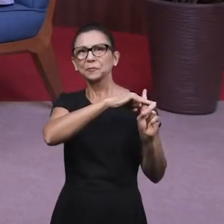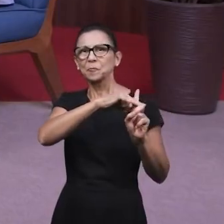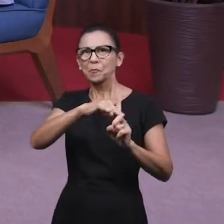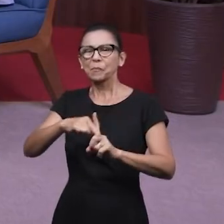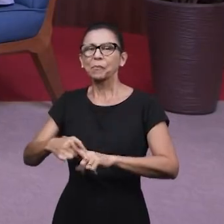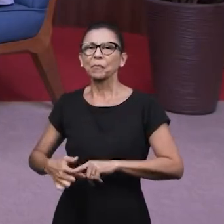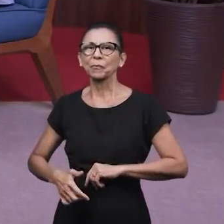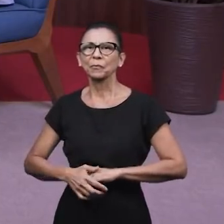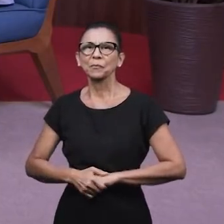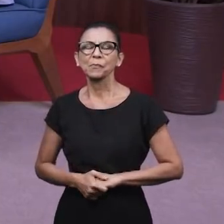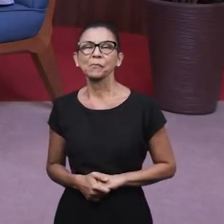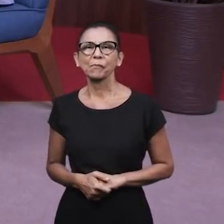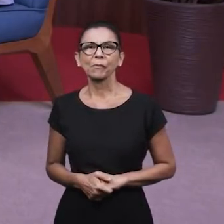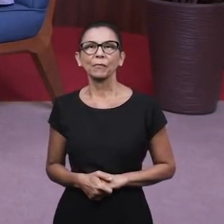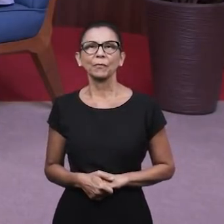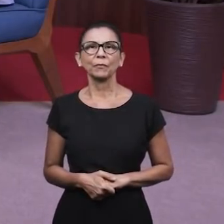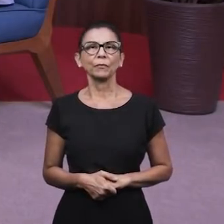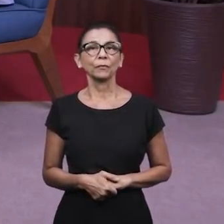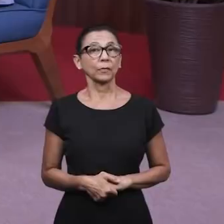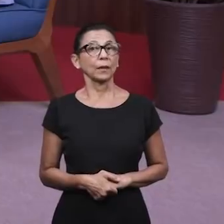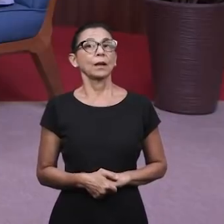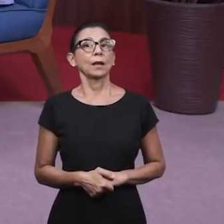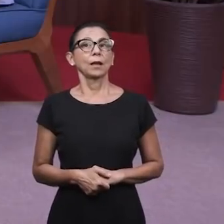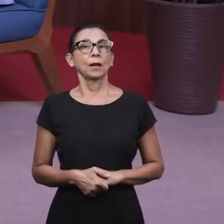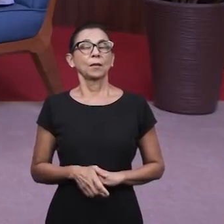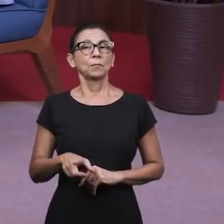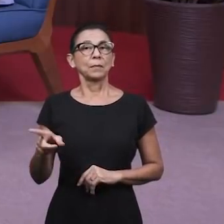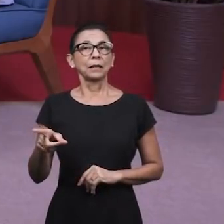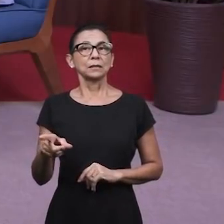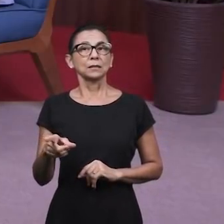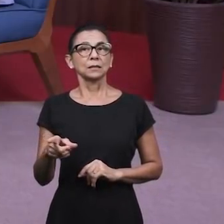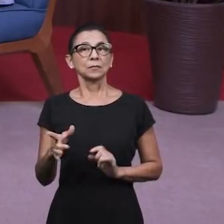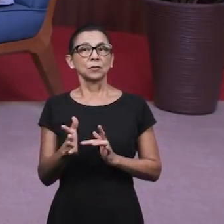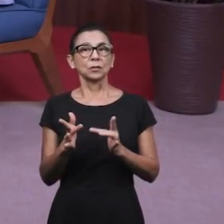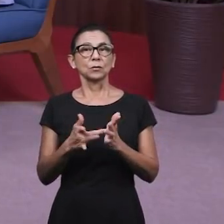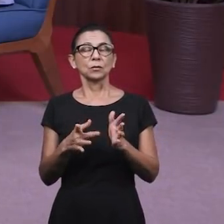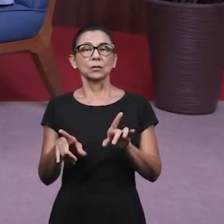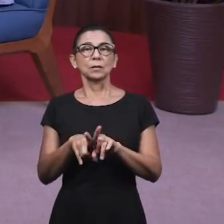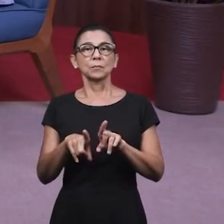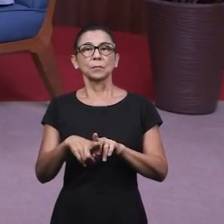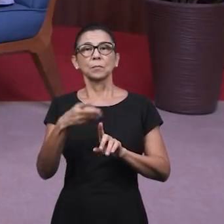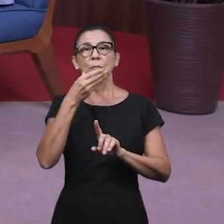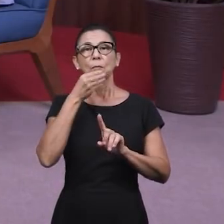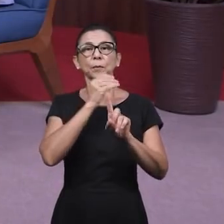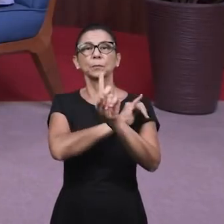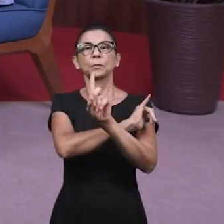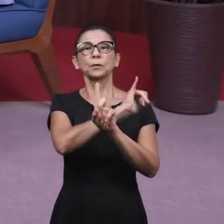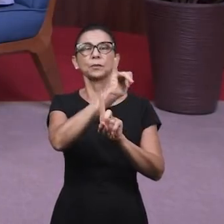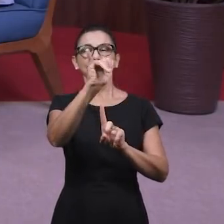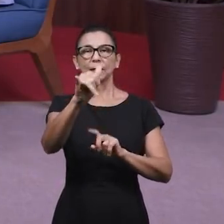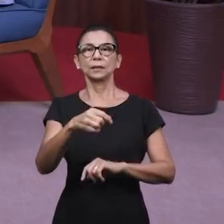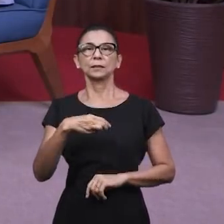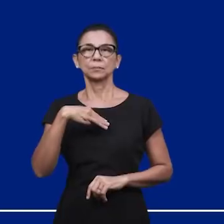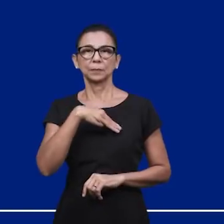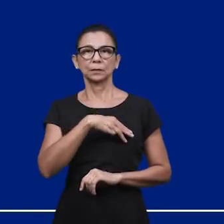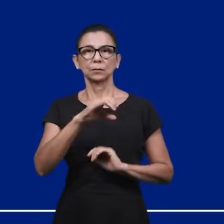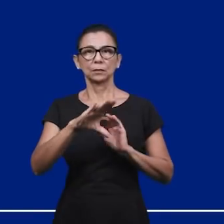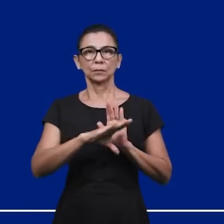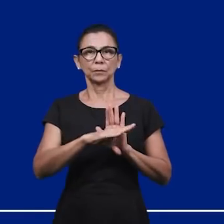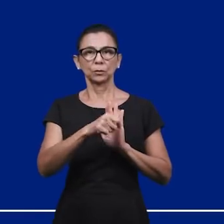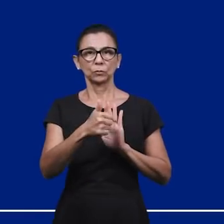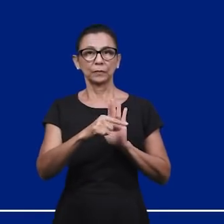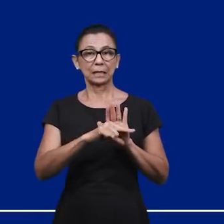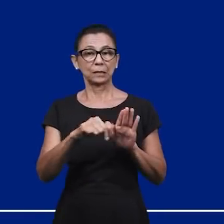a palavra diz que Jesus foi profeta. Profeta, a Bíblia diz isso. Mateus 21:11 diz assim: